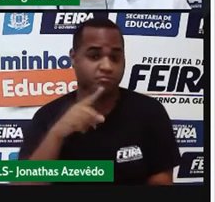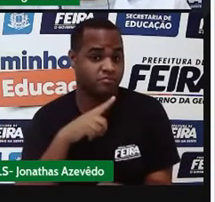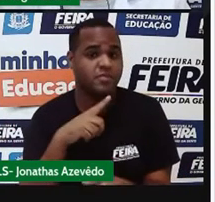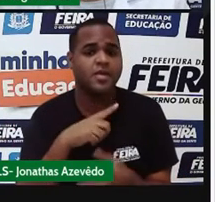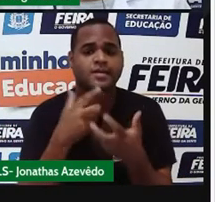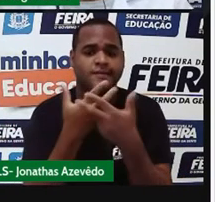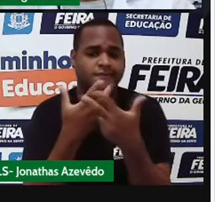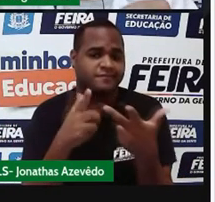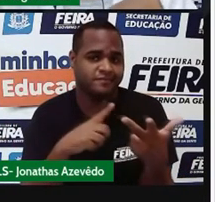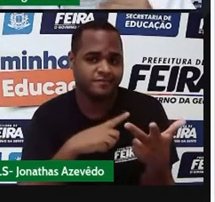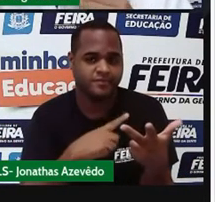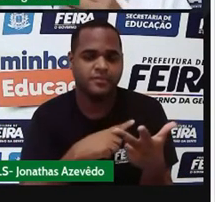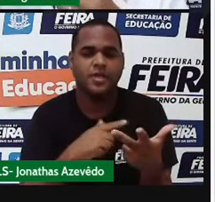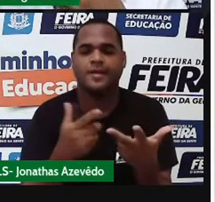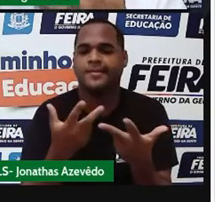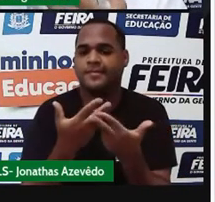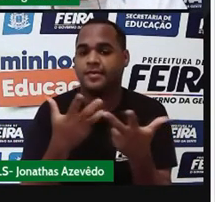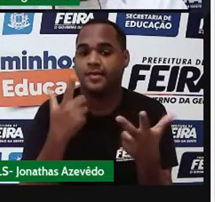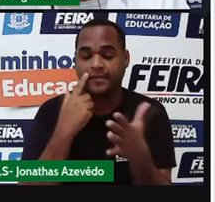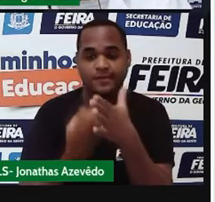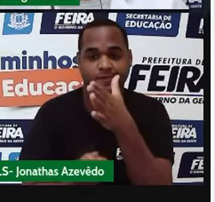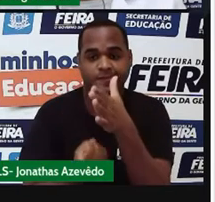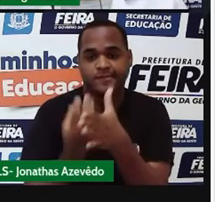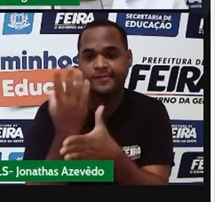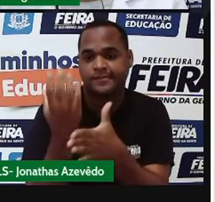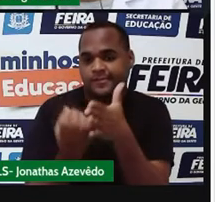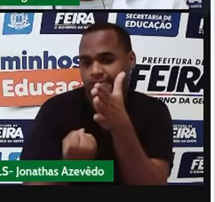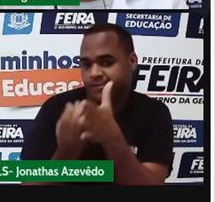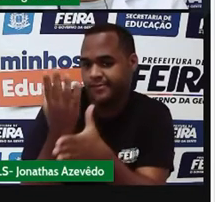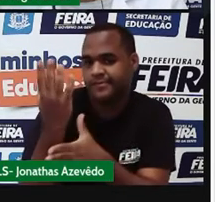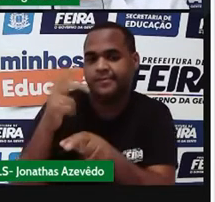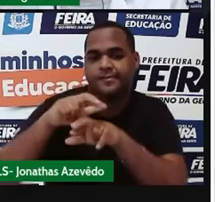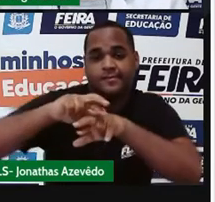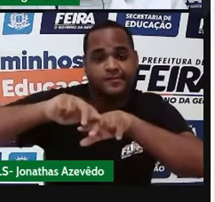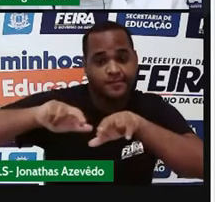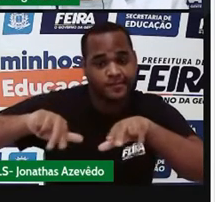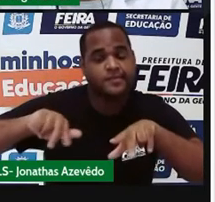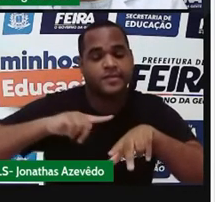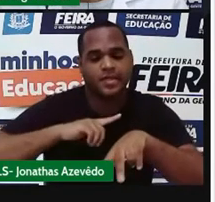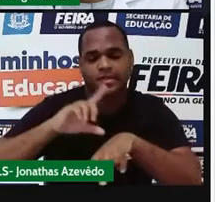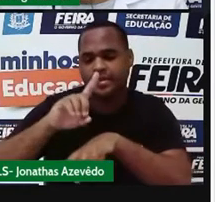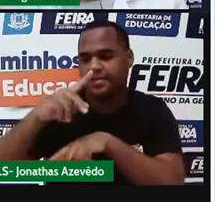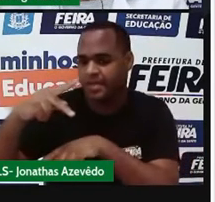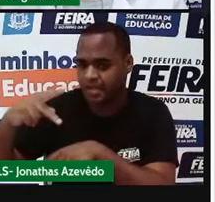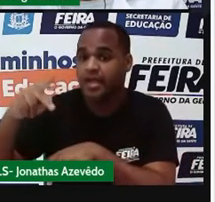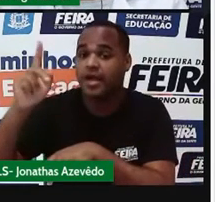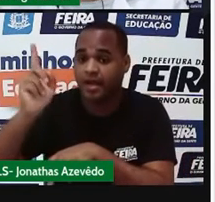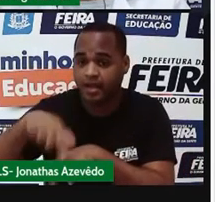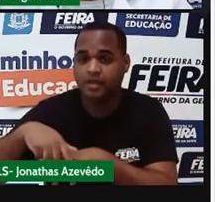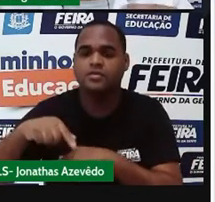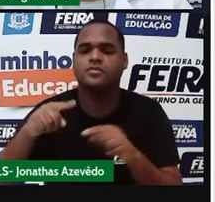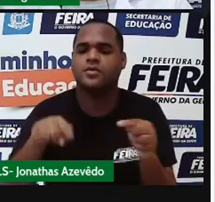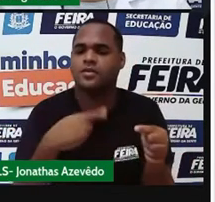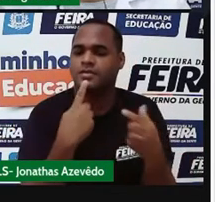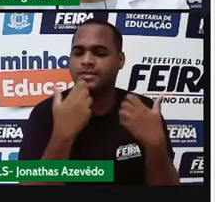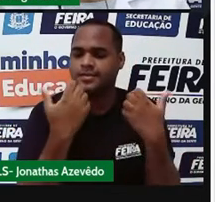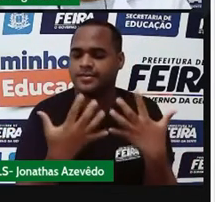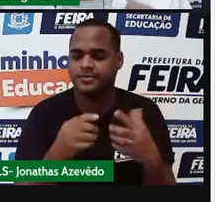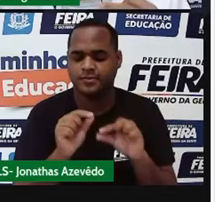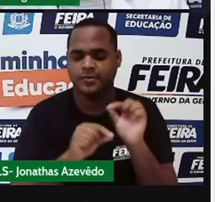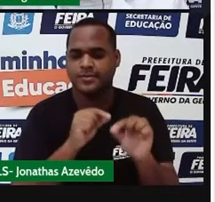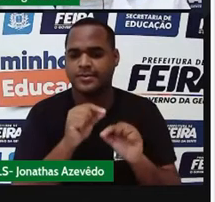essas frações geraram dízimas periódicas essas frações a gente chama de